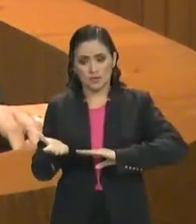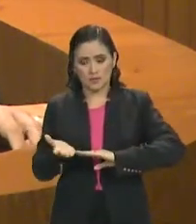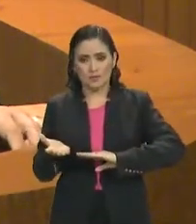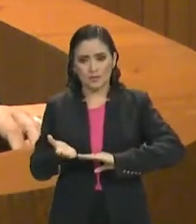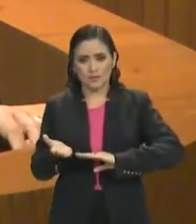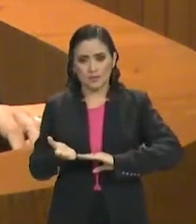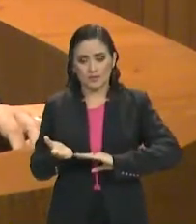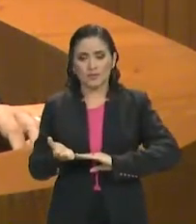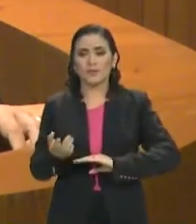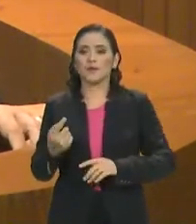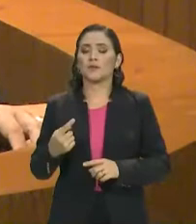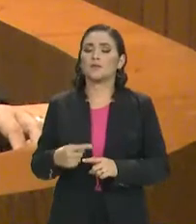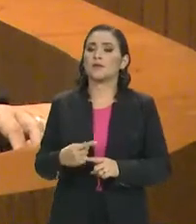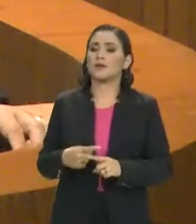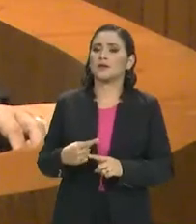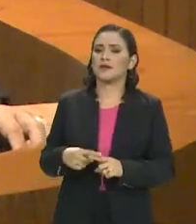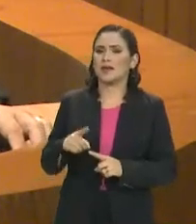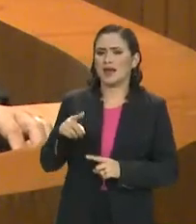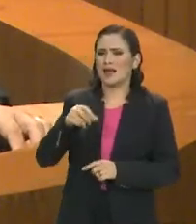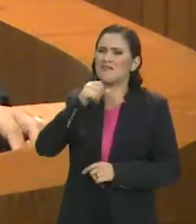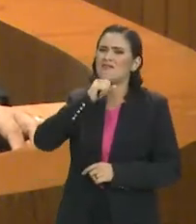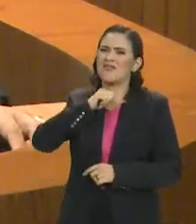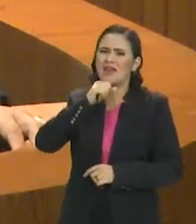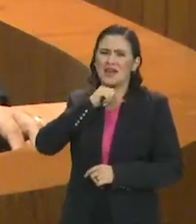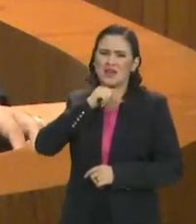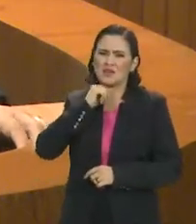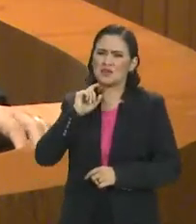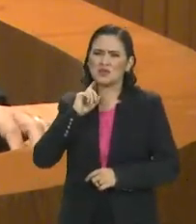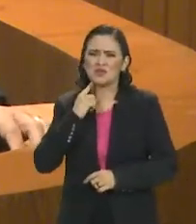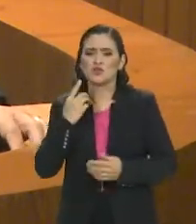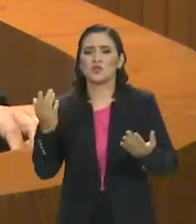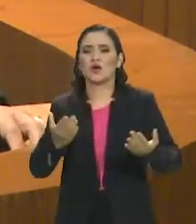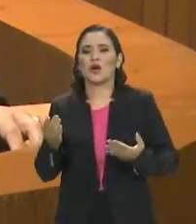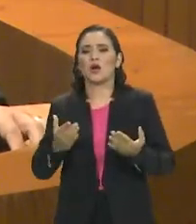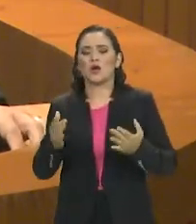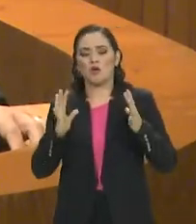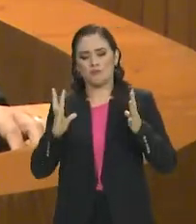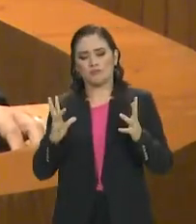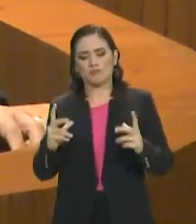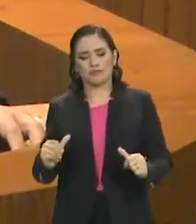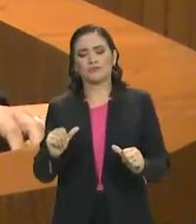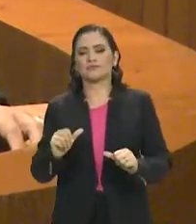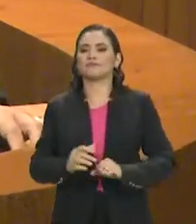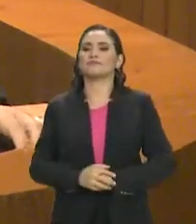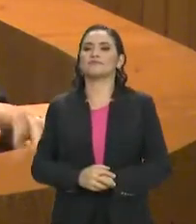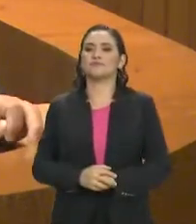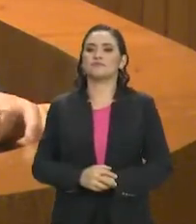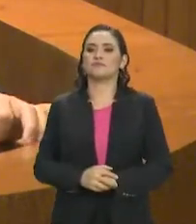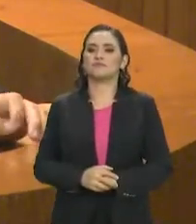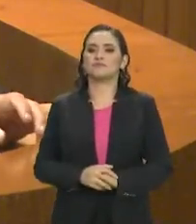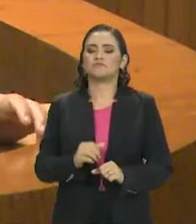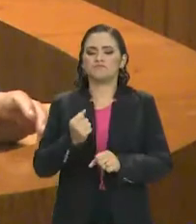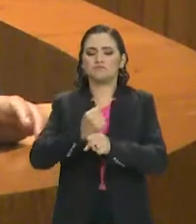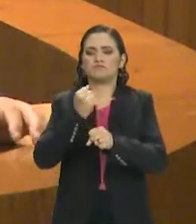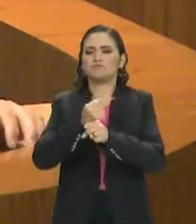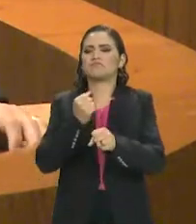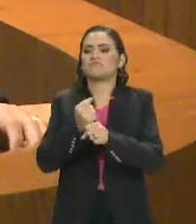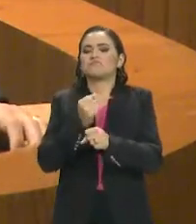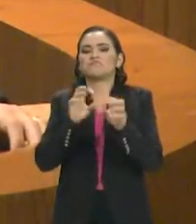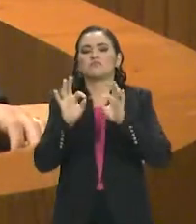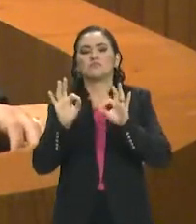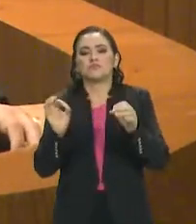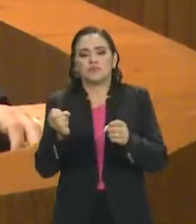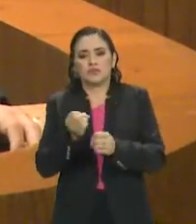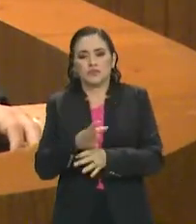agora totalmente reformado. E também inauguramos o restaurante popular na cidade de Nina Rodrigues,